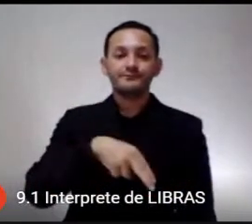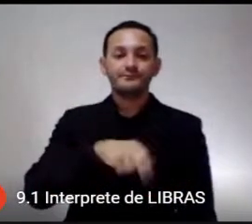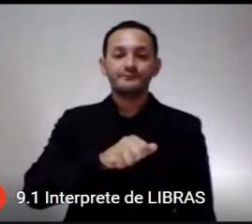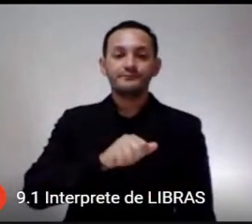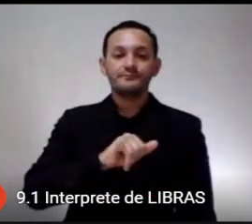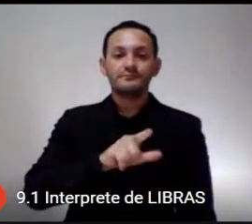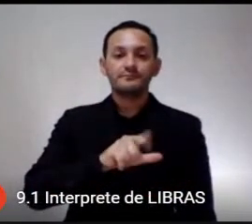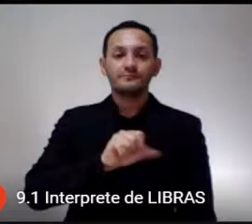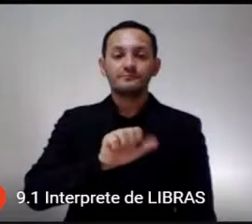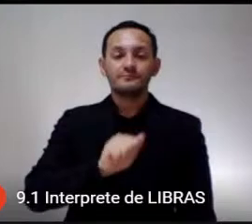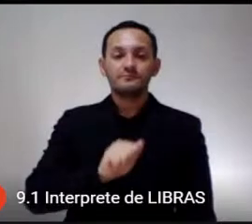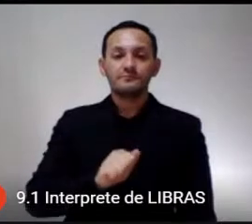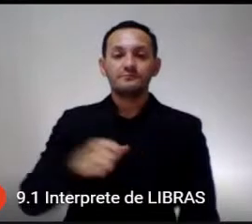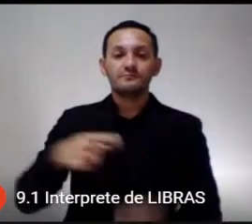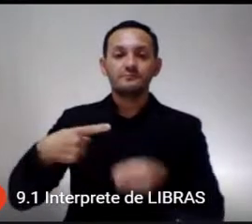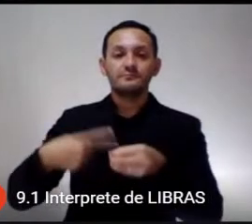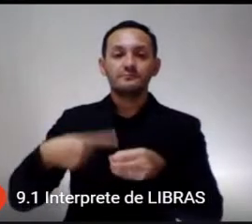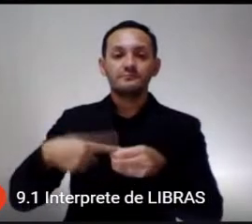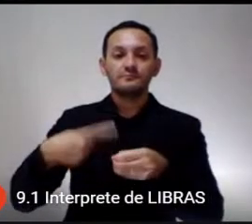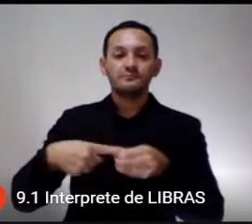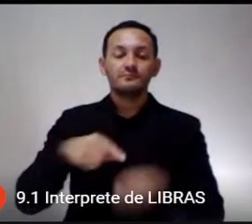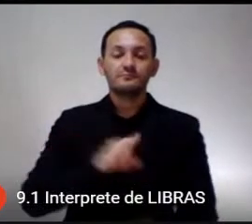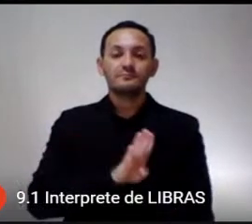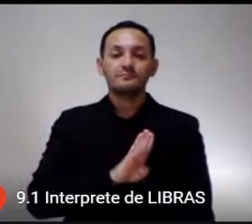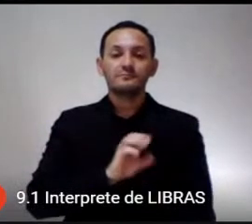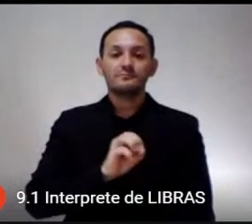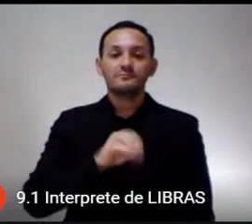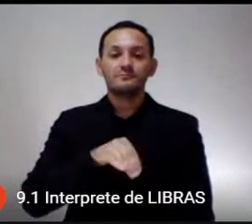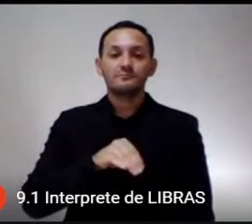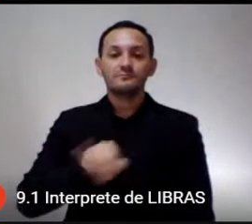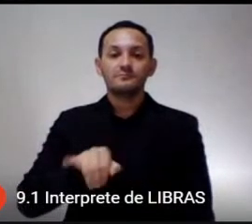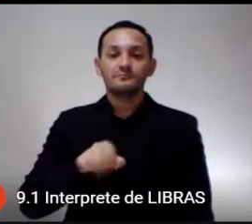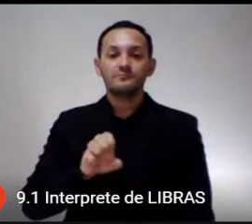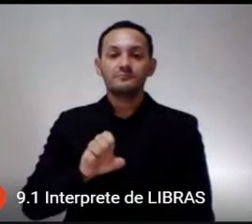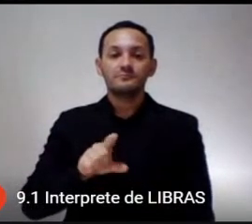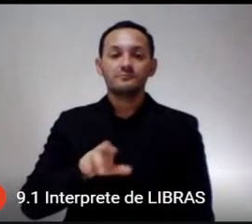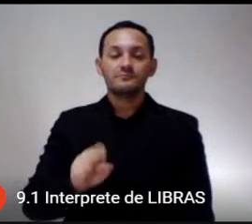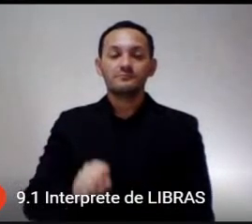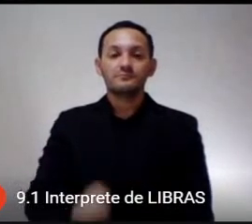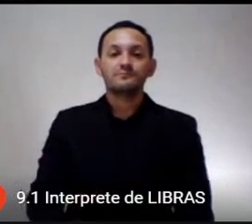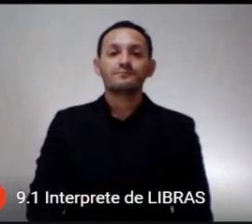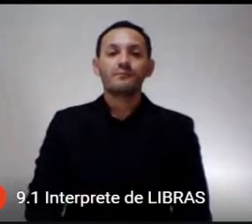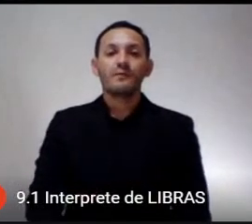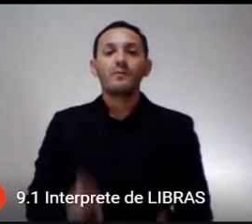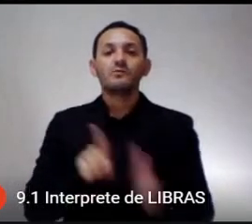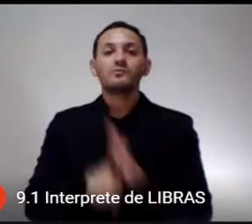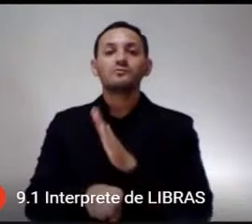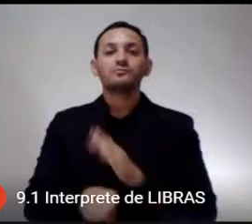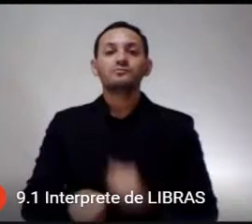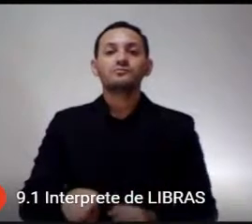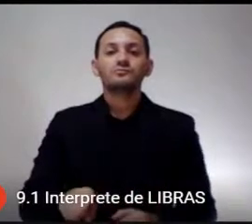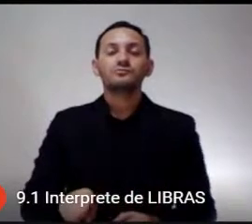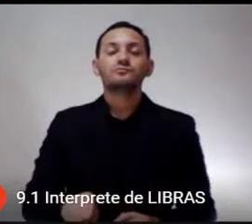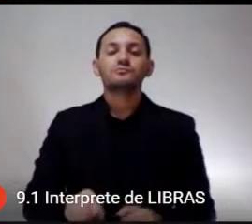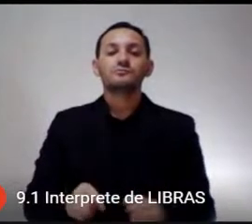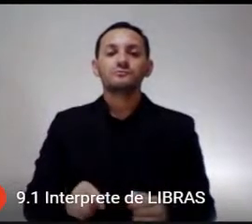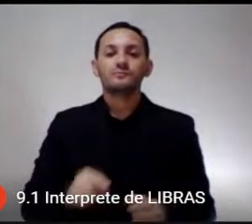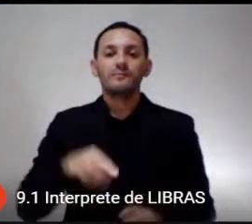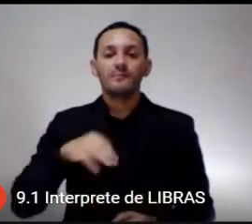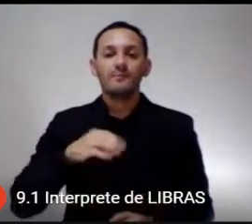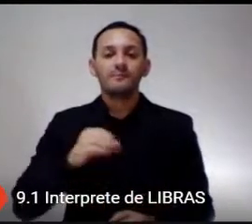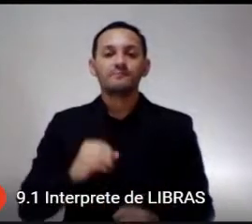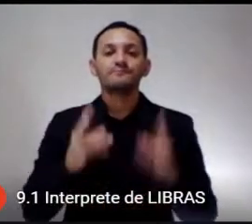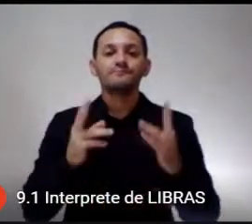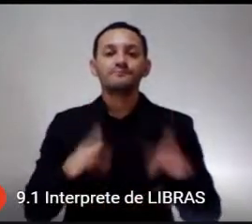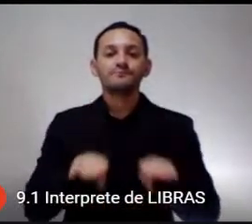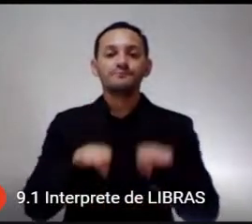município de Bom Jesus do Tocantins. É como voto, senhor presidente. Desembargador Marco. Acompanho o relator, senhor presidente. Doutora Ana